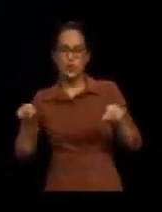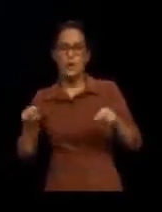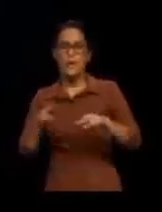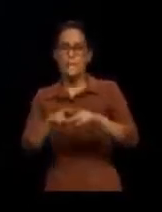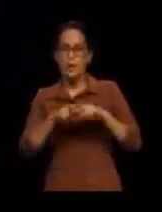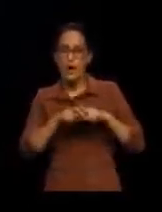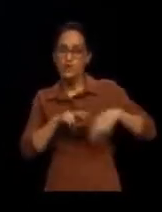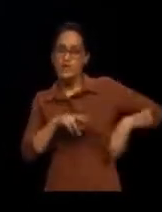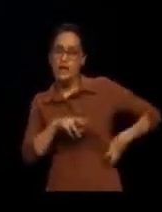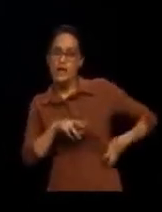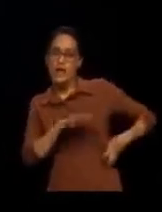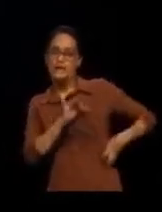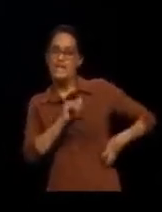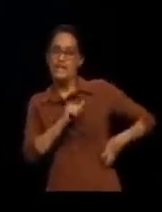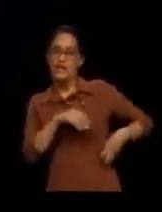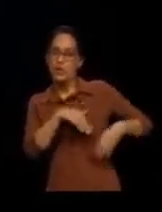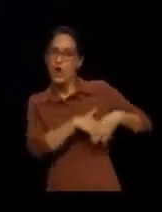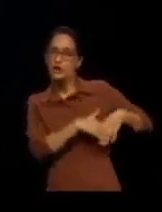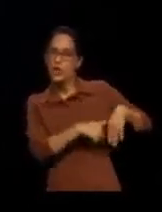fígado armazenou,